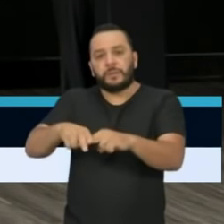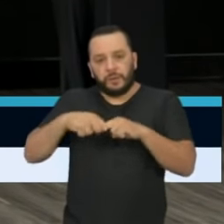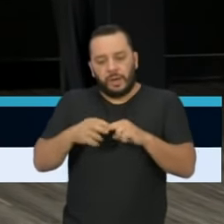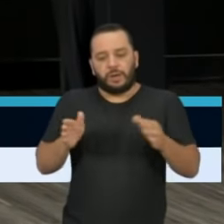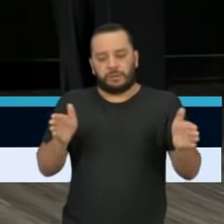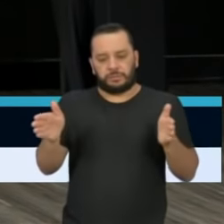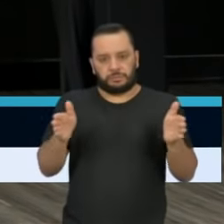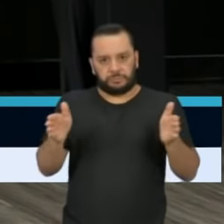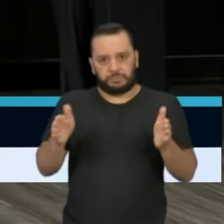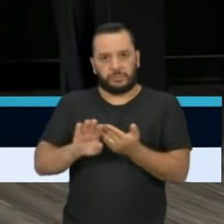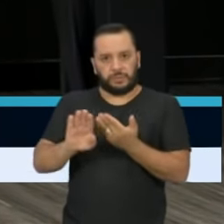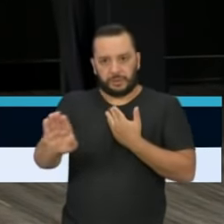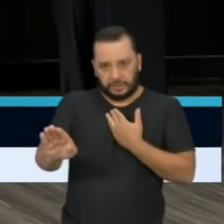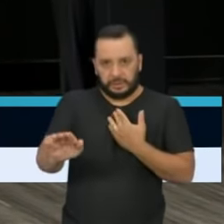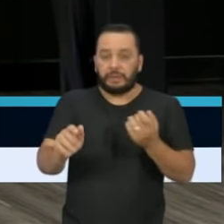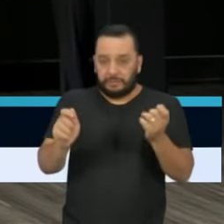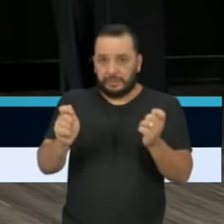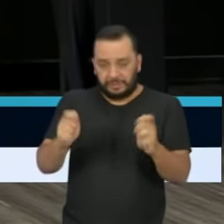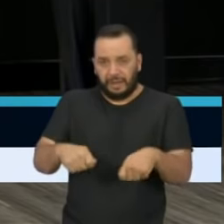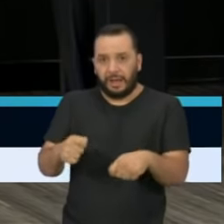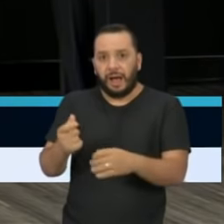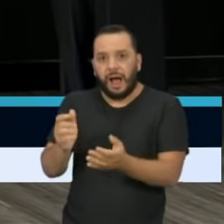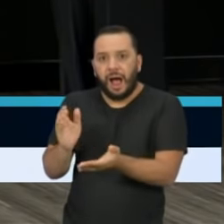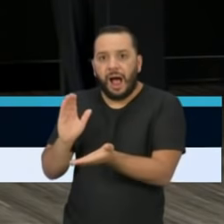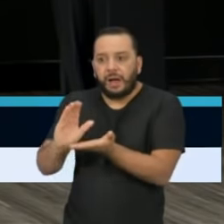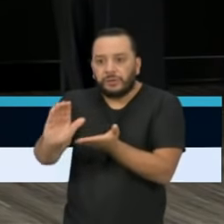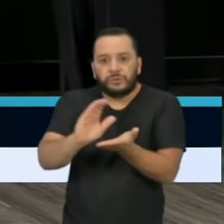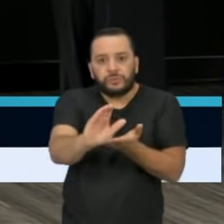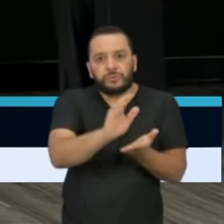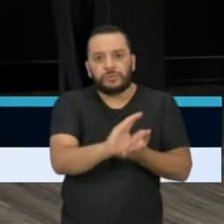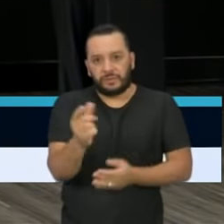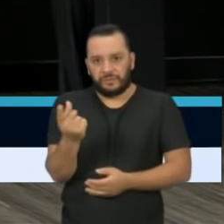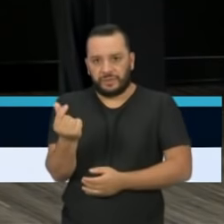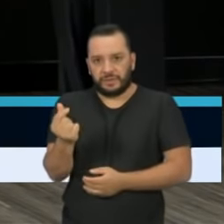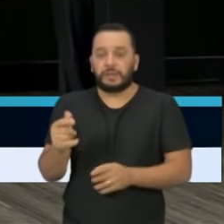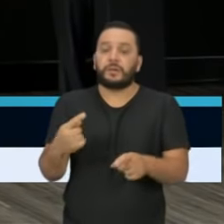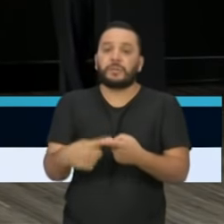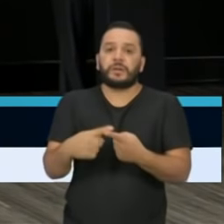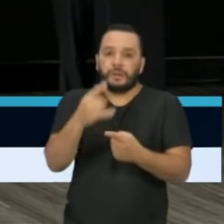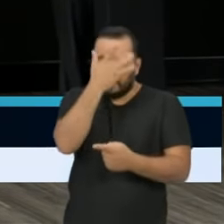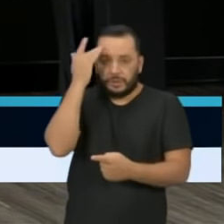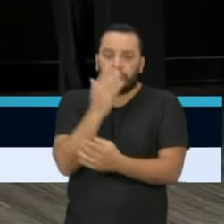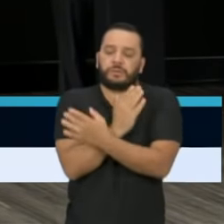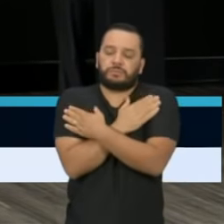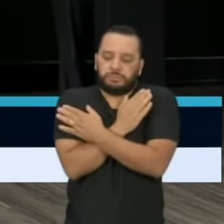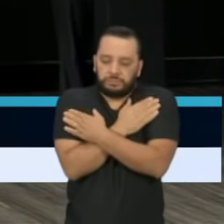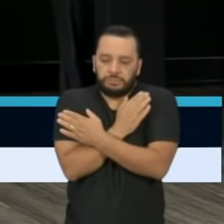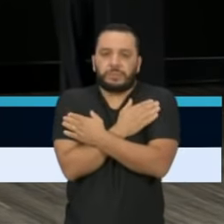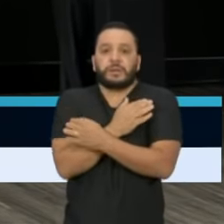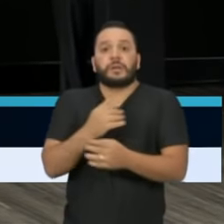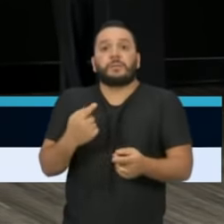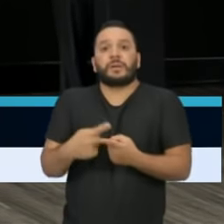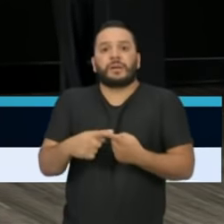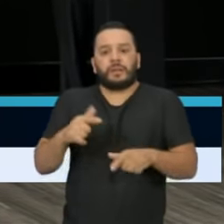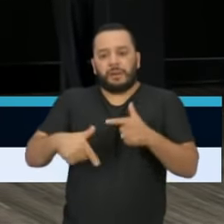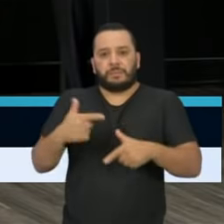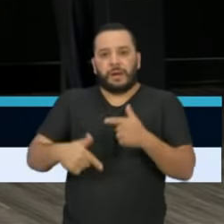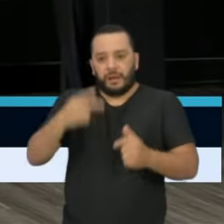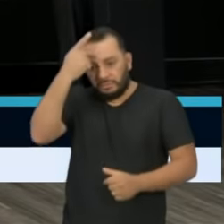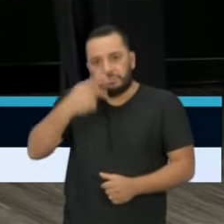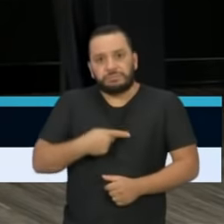a possibilidade de criar ajuda financeira, como renda mínima, para desempregados informais ou ampliação de programas sociais